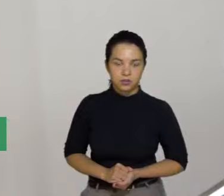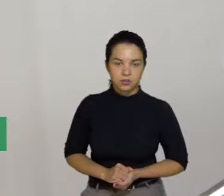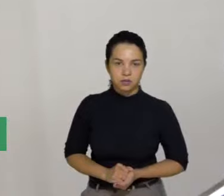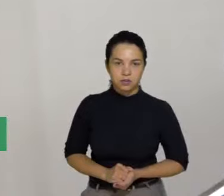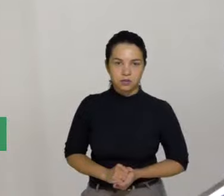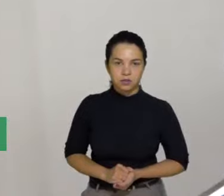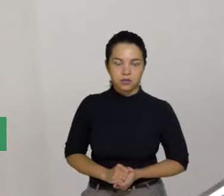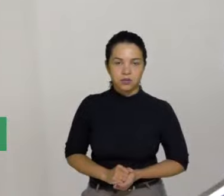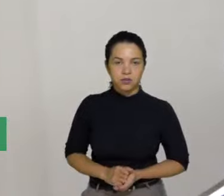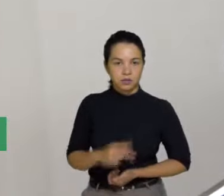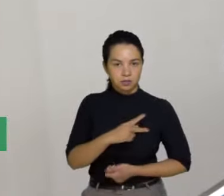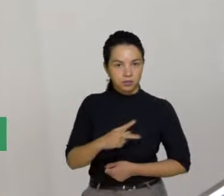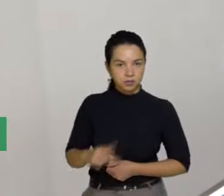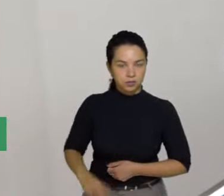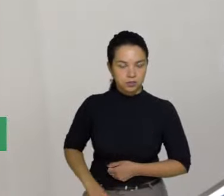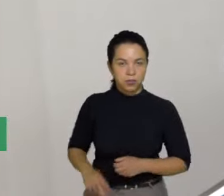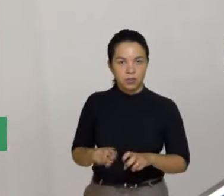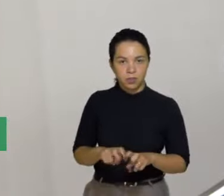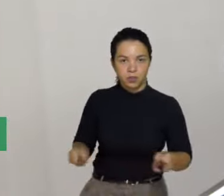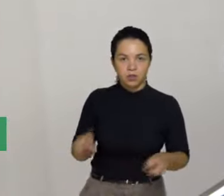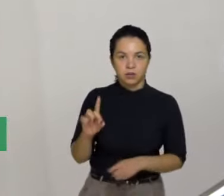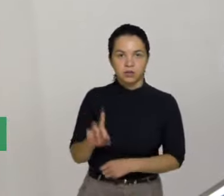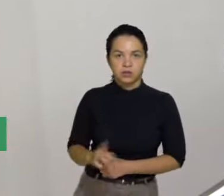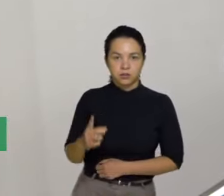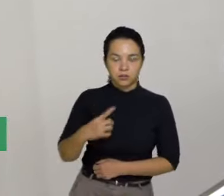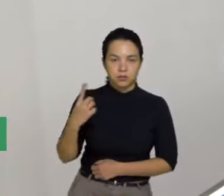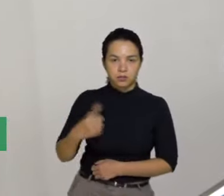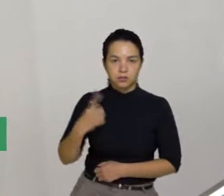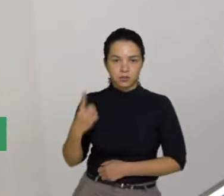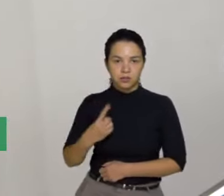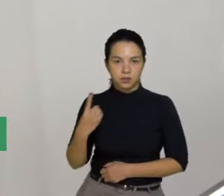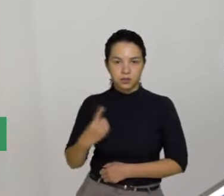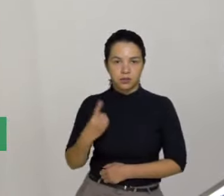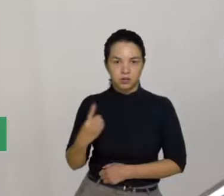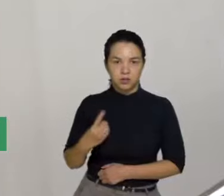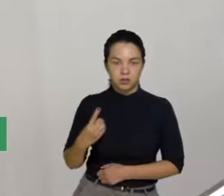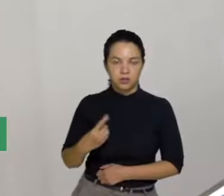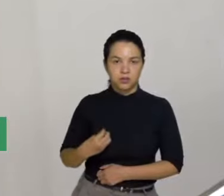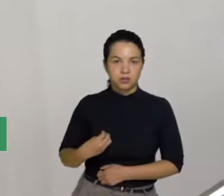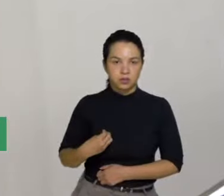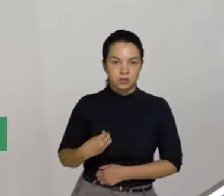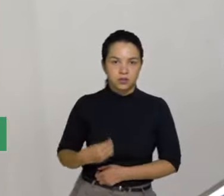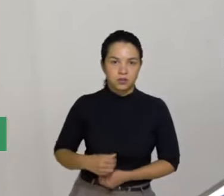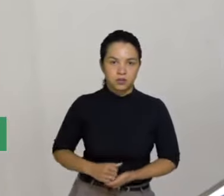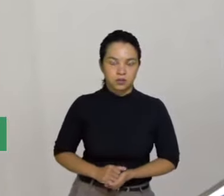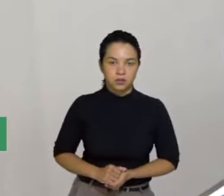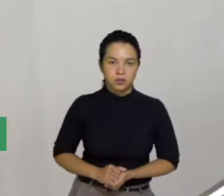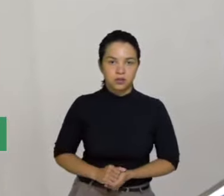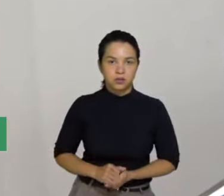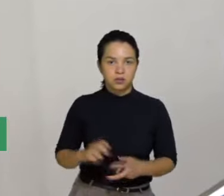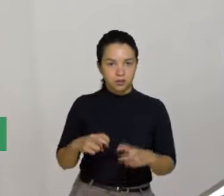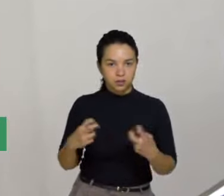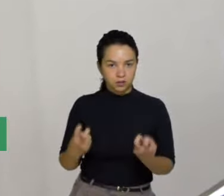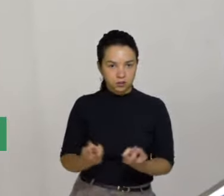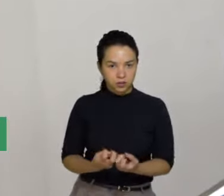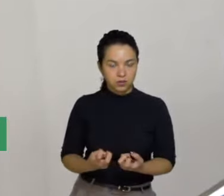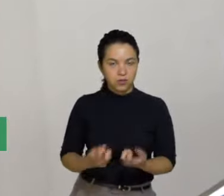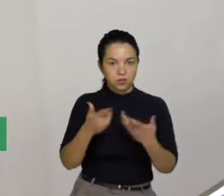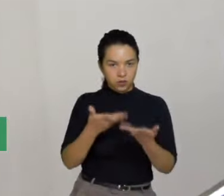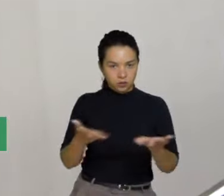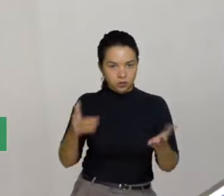Senhor presidente, mesa diretora, deputado Rodrigo Minuto, deputados presentes na casa, os que nos